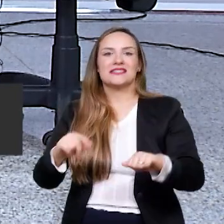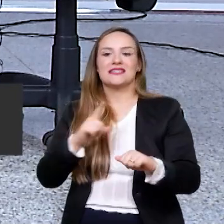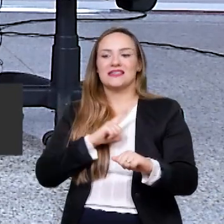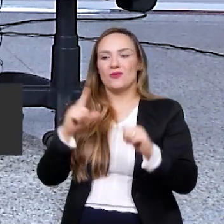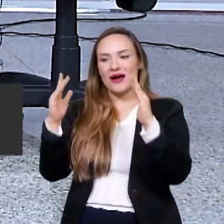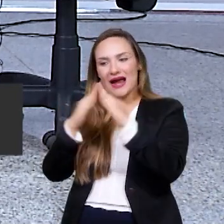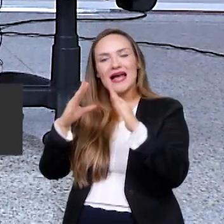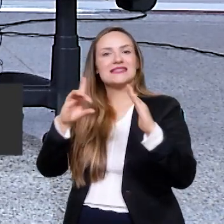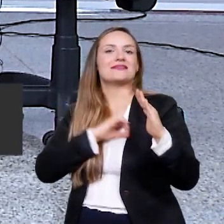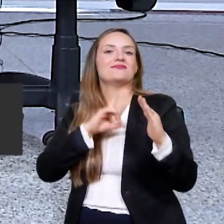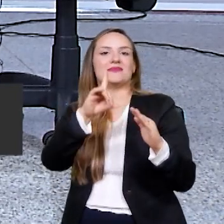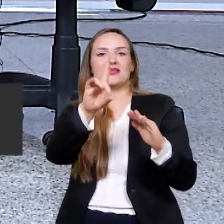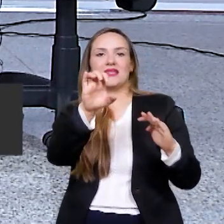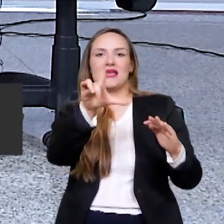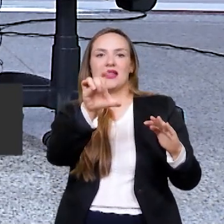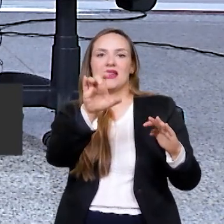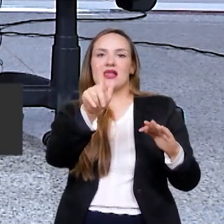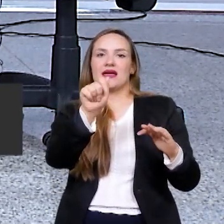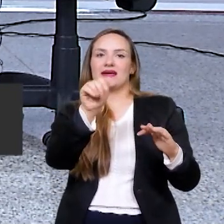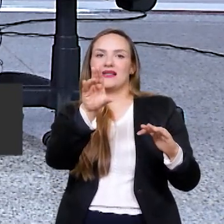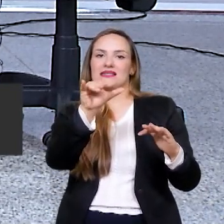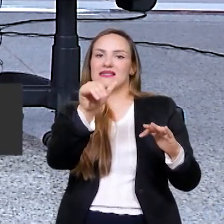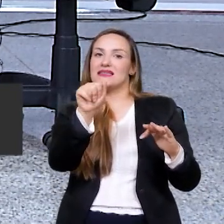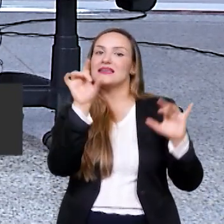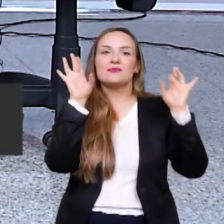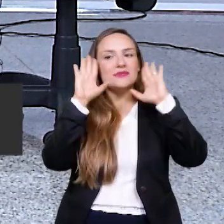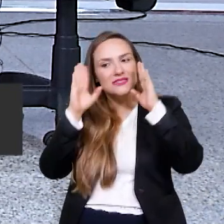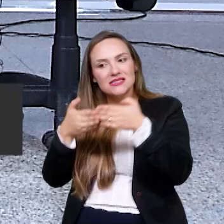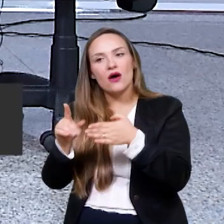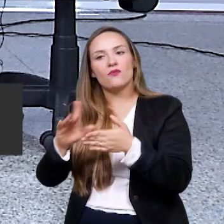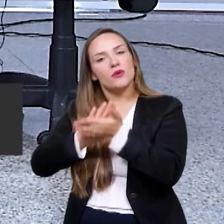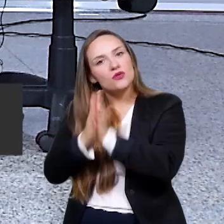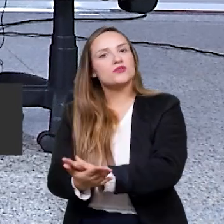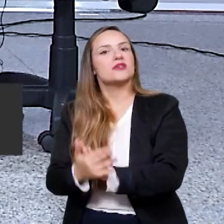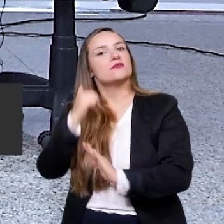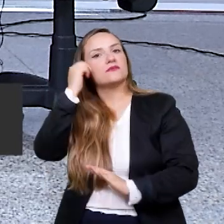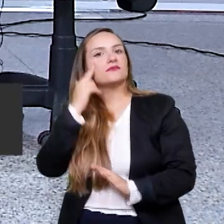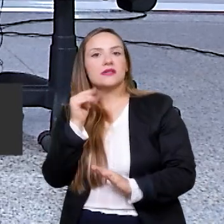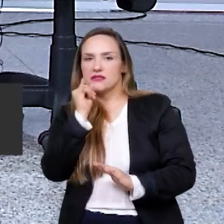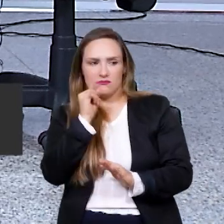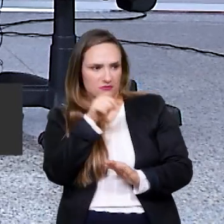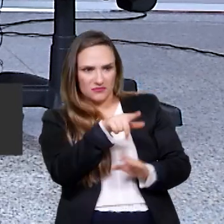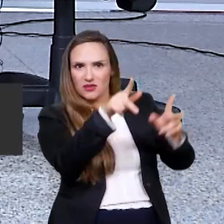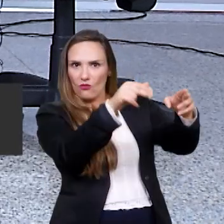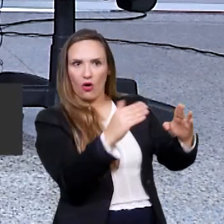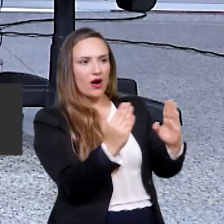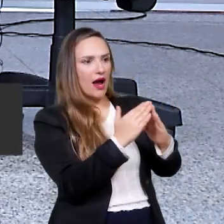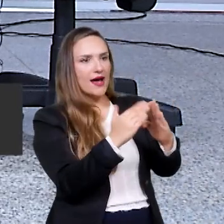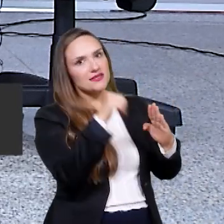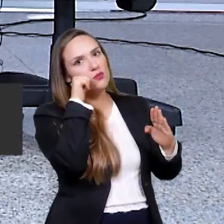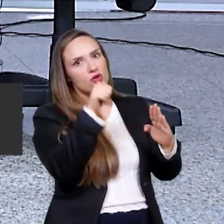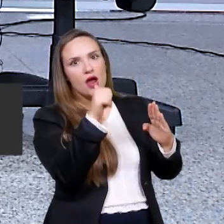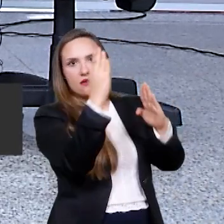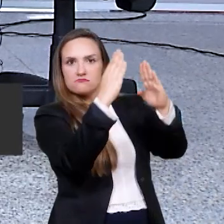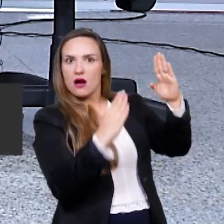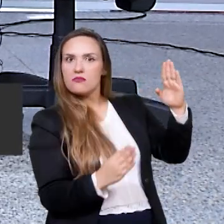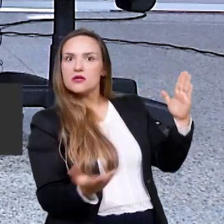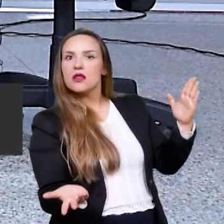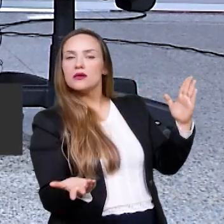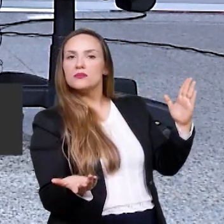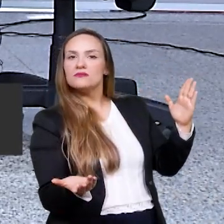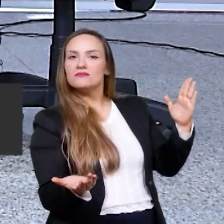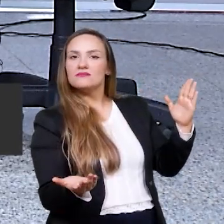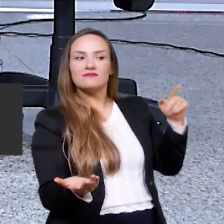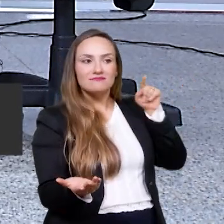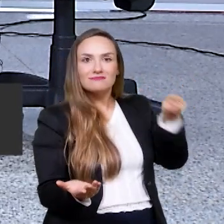vai ser diferente. É igual o preparo, né? A delegacia para mulher. Sim. Caso Uma preparo e qualificação